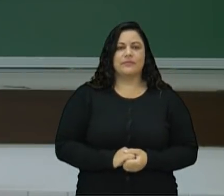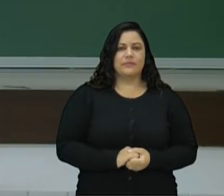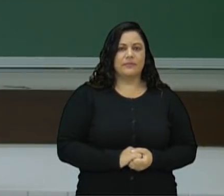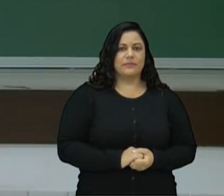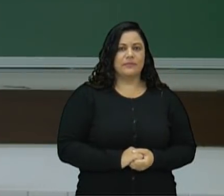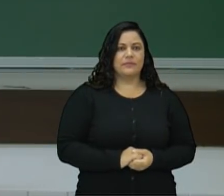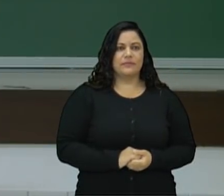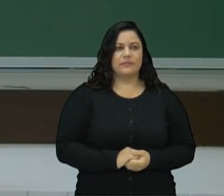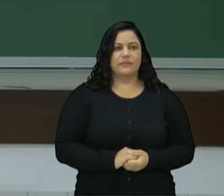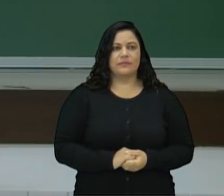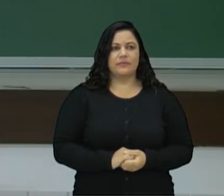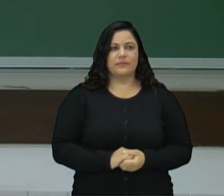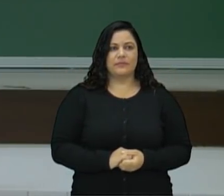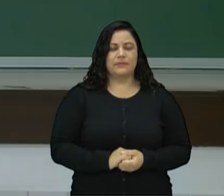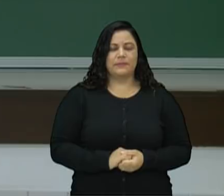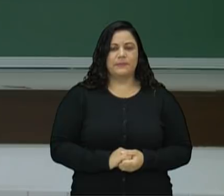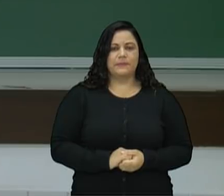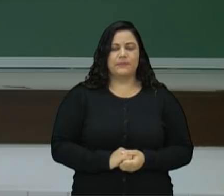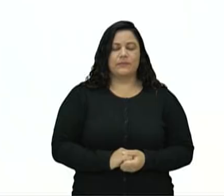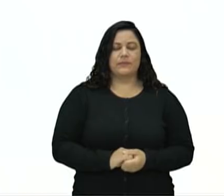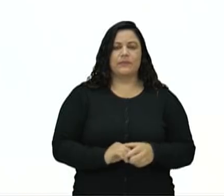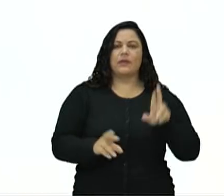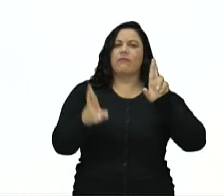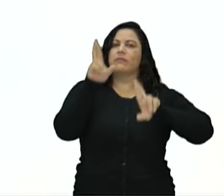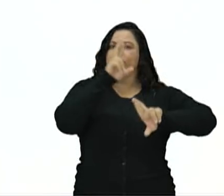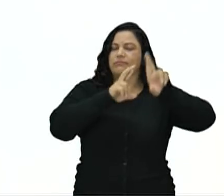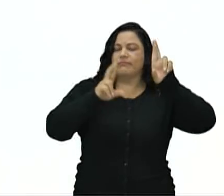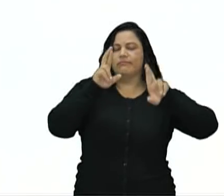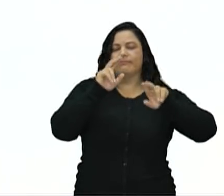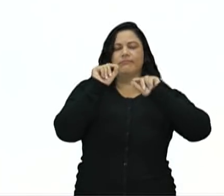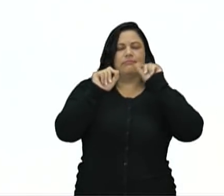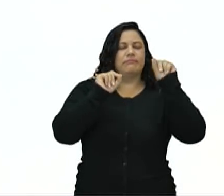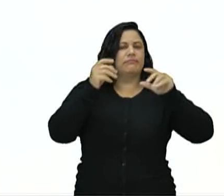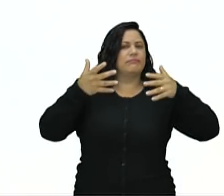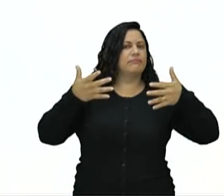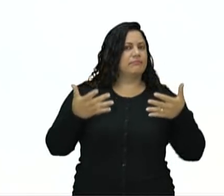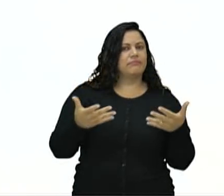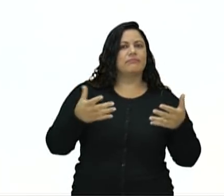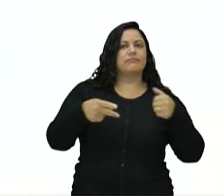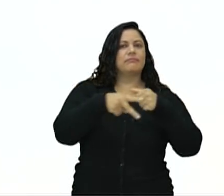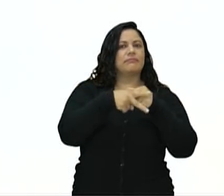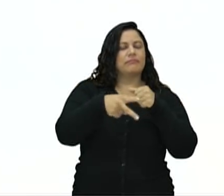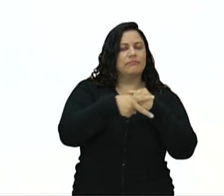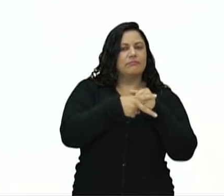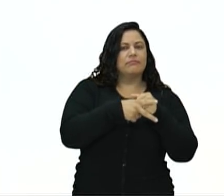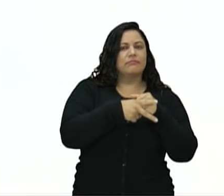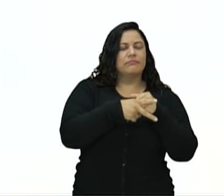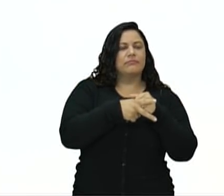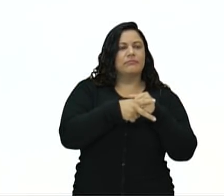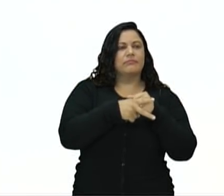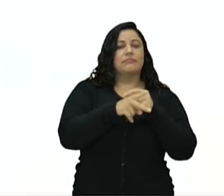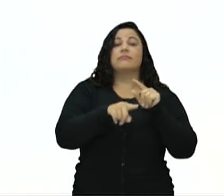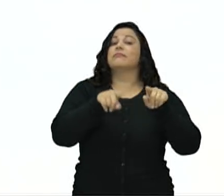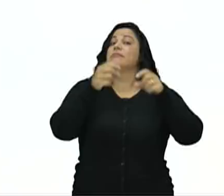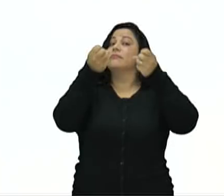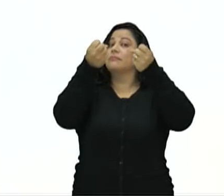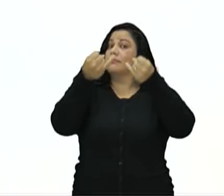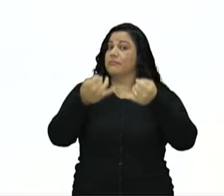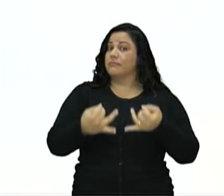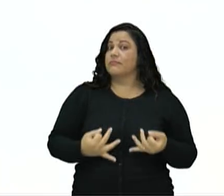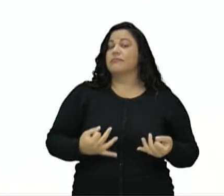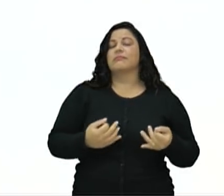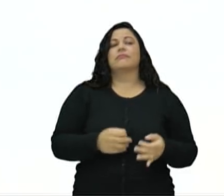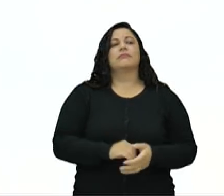bem. Vamos analisar a conjugação dos verbos. Olha lá, então. De novo, agora, para a gente reforçar, então, isso que eu estou explicando. Ainda